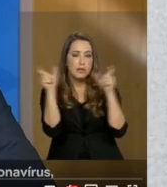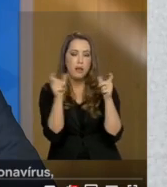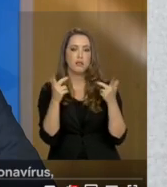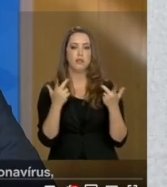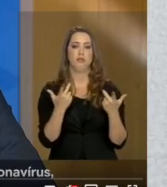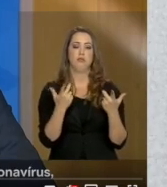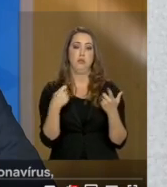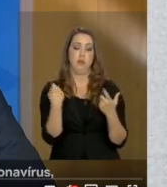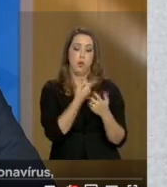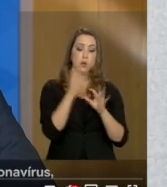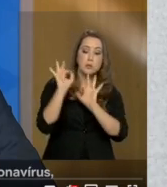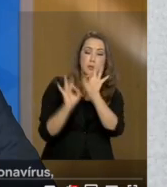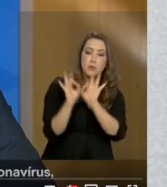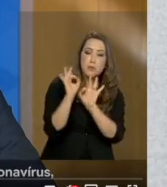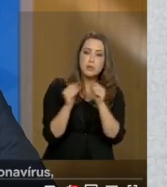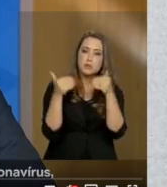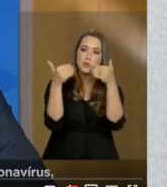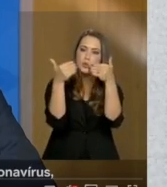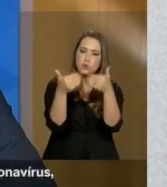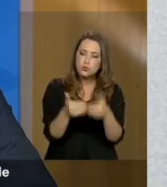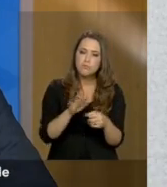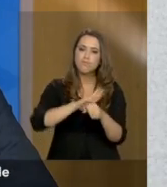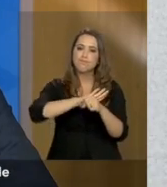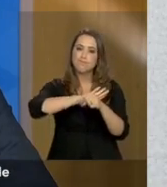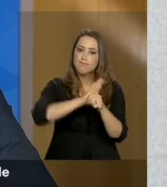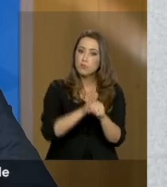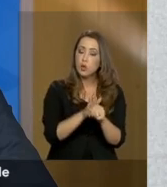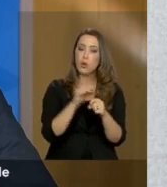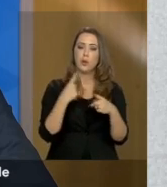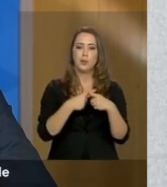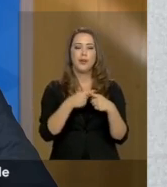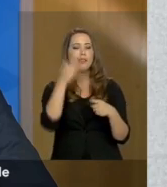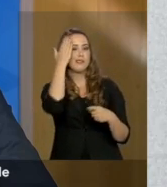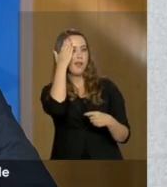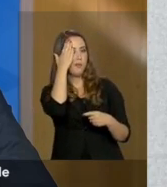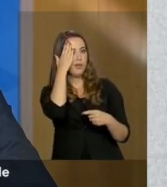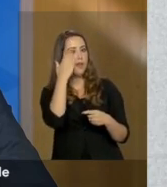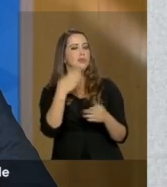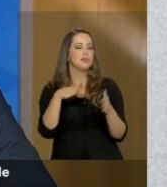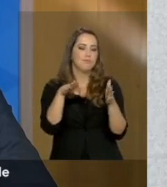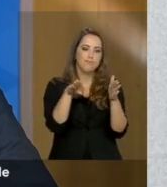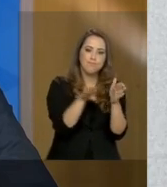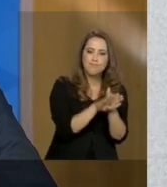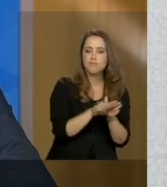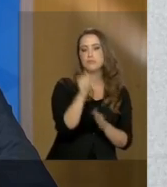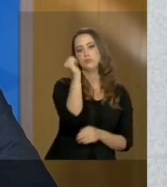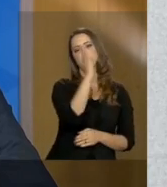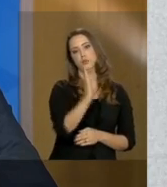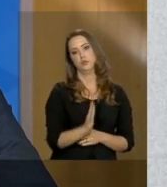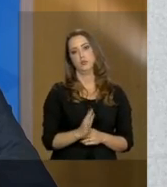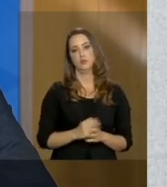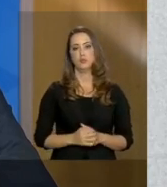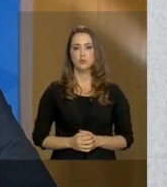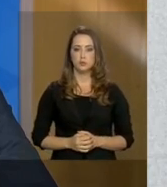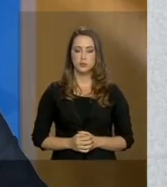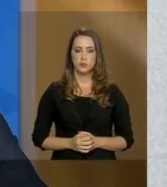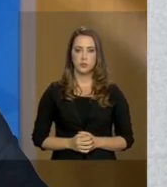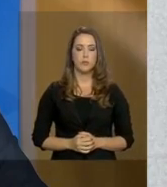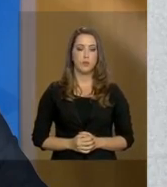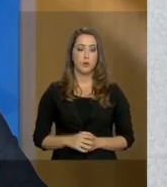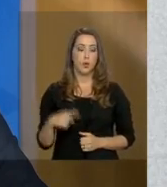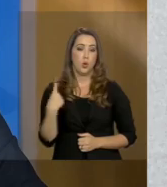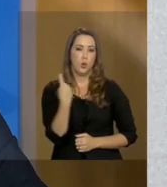mal. Preparar para enfrentar o coronavírus. Pois sabíamos que mais cedo ou mais tarde ele chegaria ao